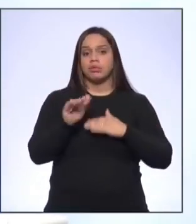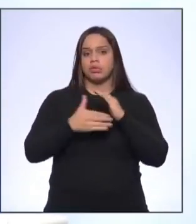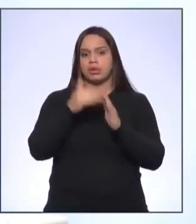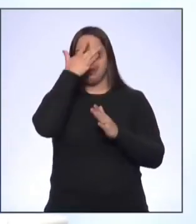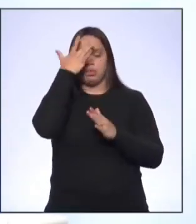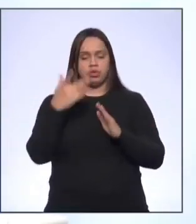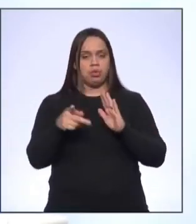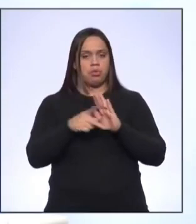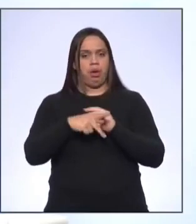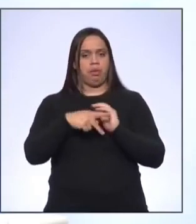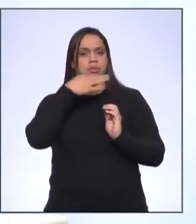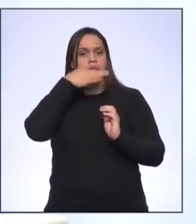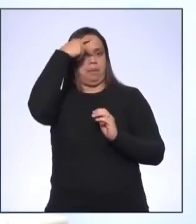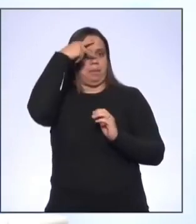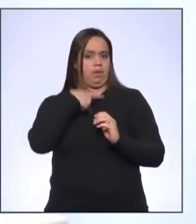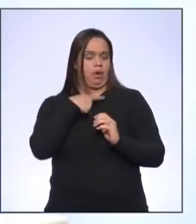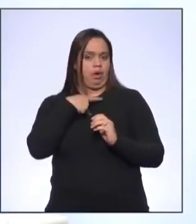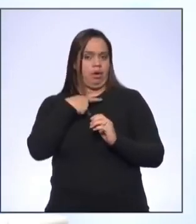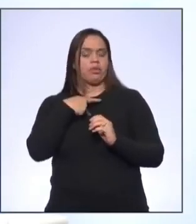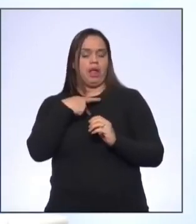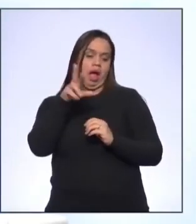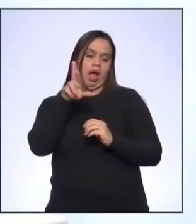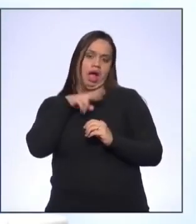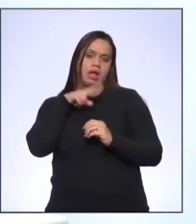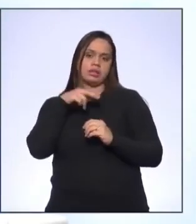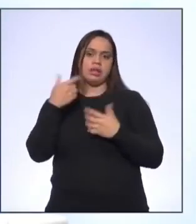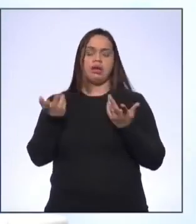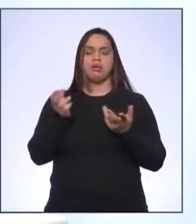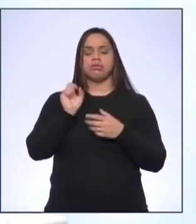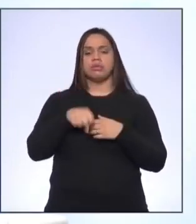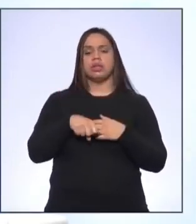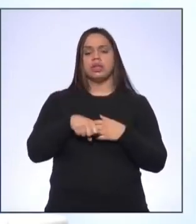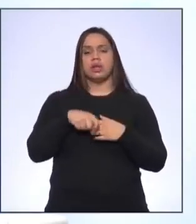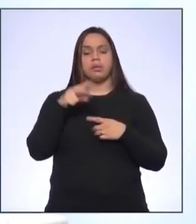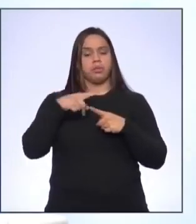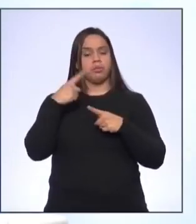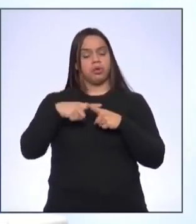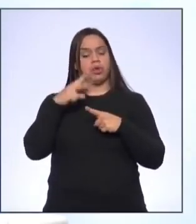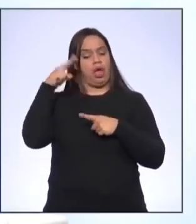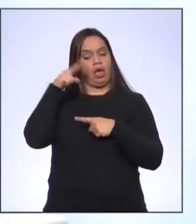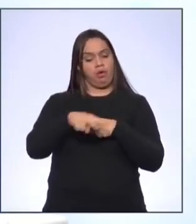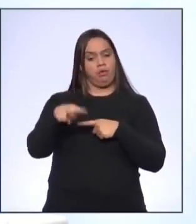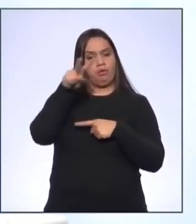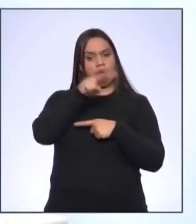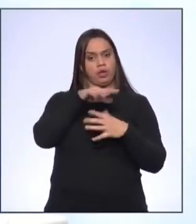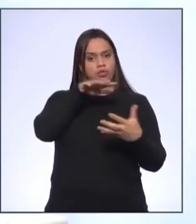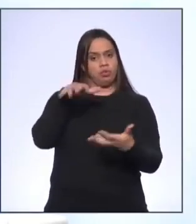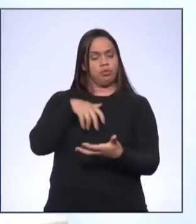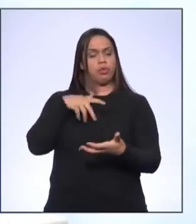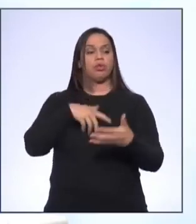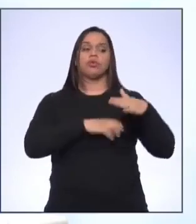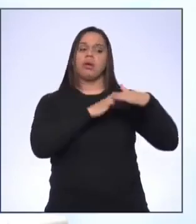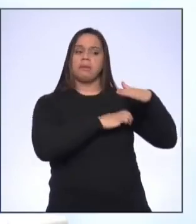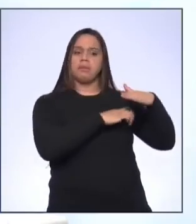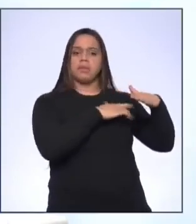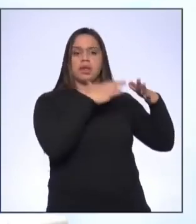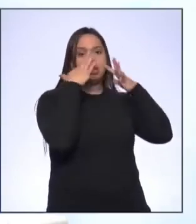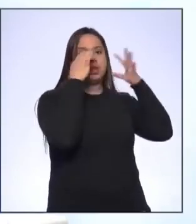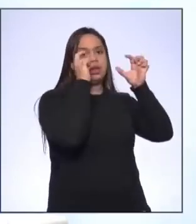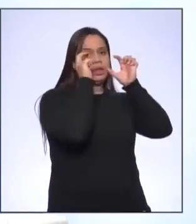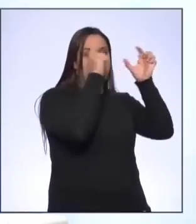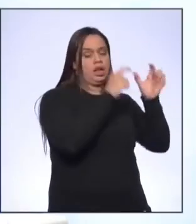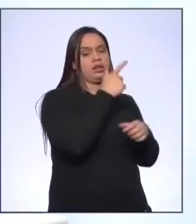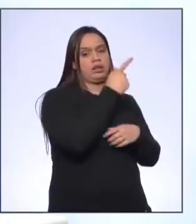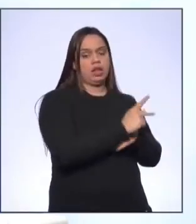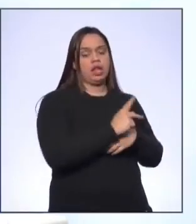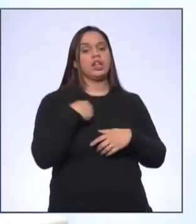com a razão, porque depende do nosso ponto de vista, né? Nós vemos o mundo de uma certa forma. O laboratório com os interesses dele e nós